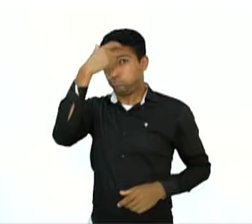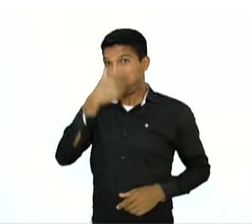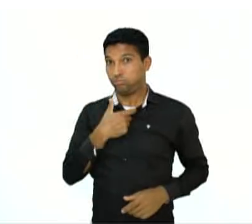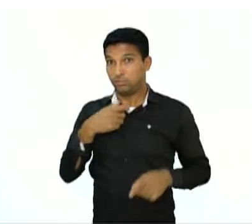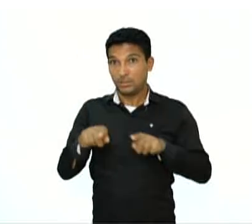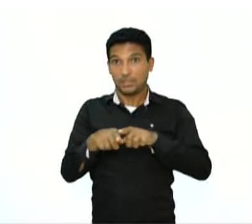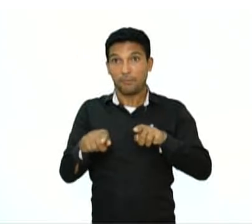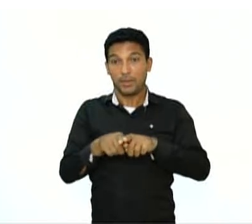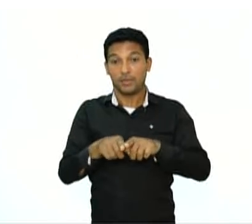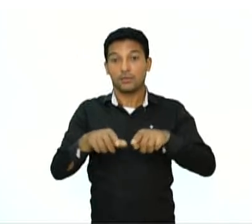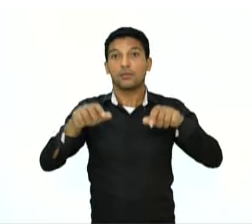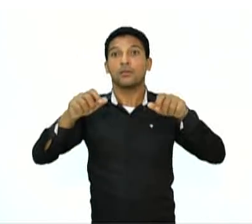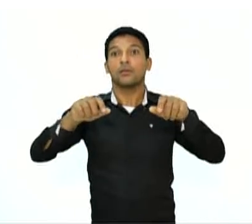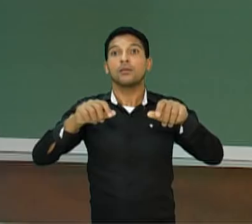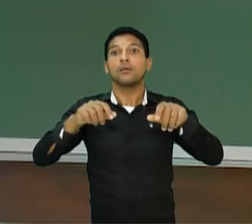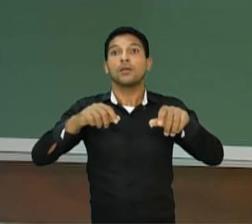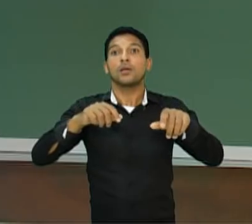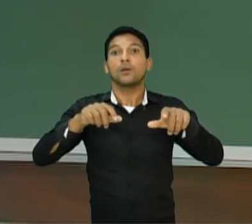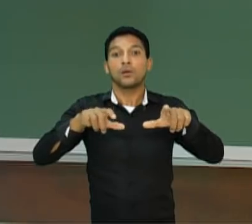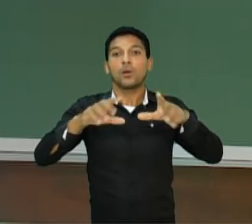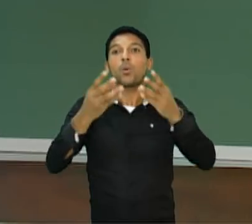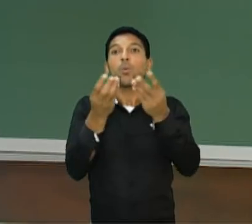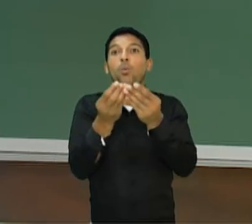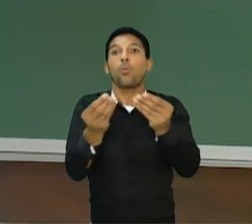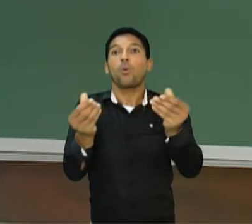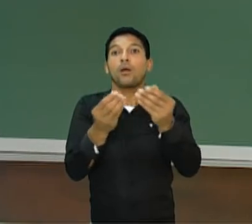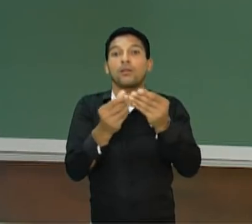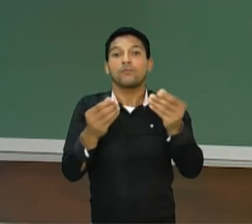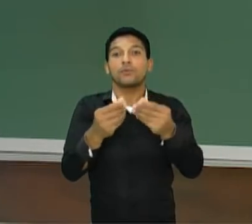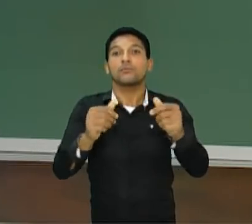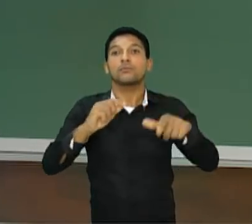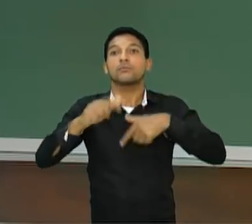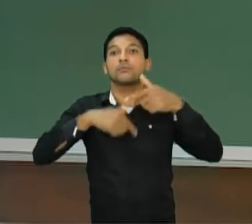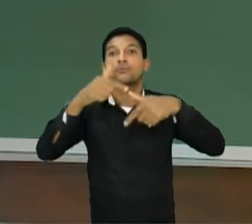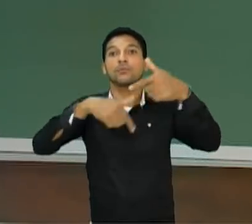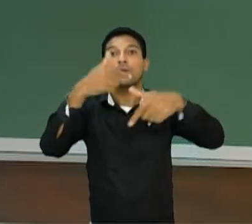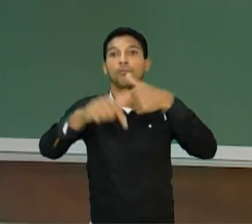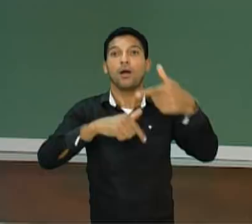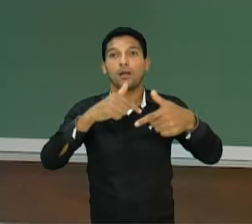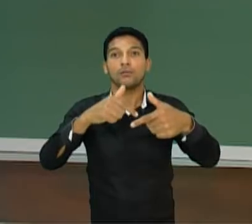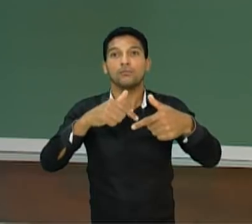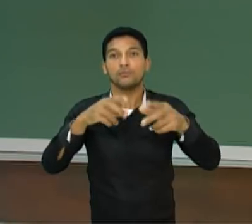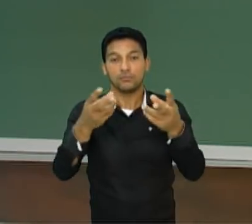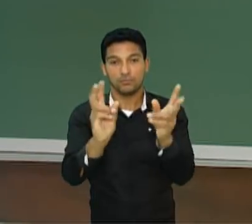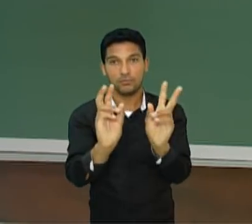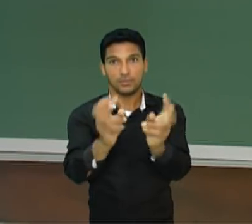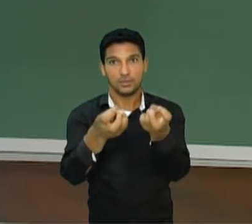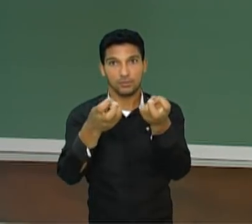a educação, nós vamos focar nela. Mas vamos pensar em educação hoje? Leia aqui comigo.